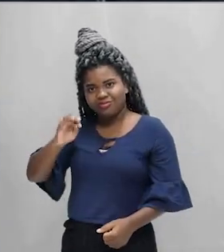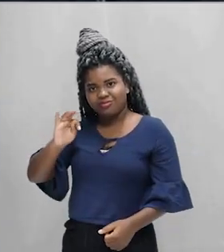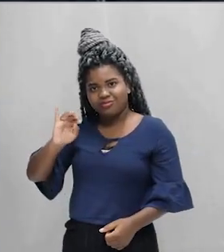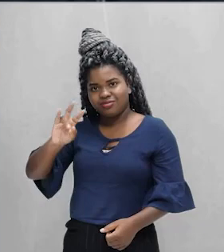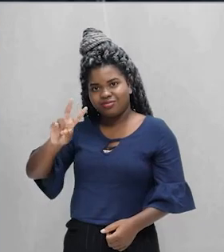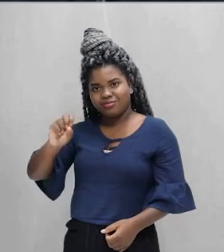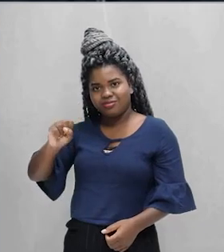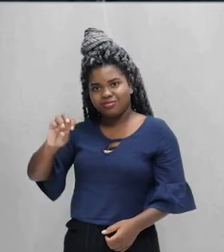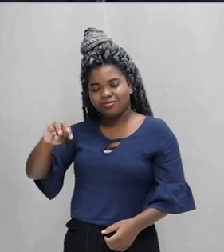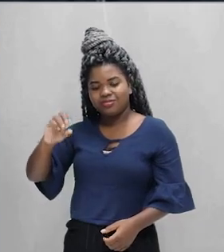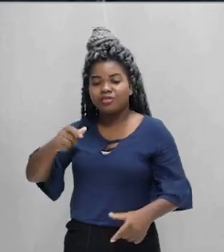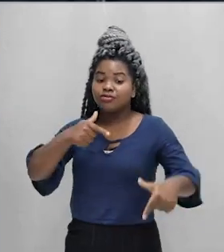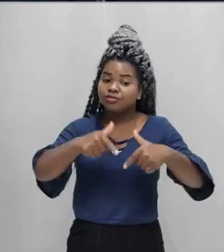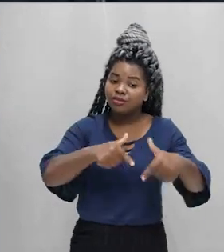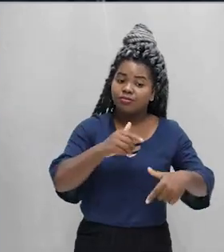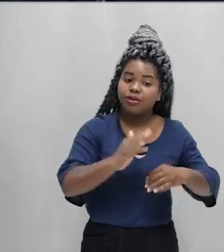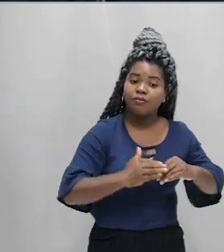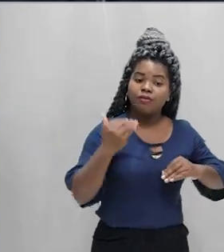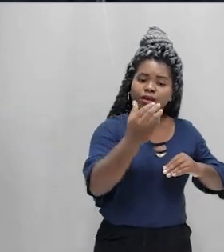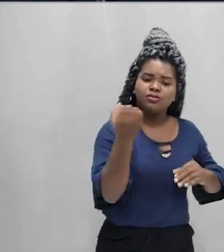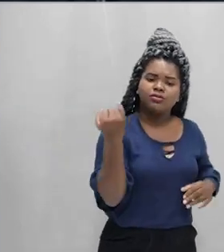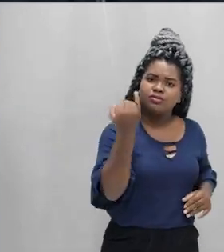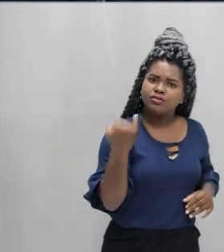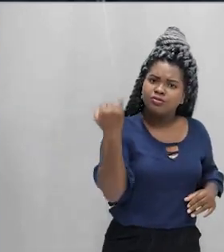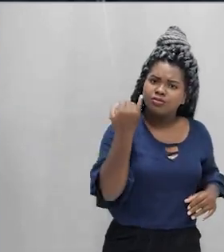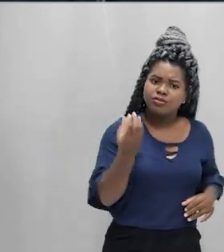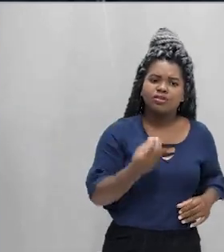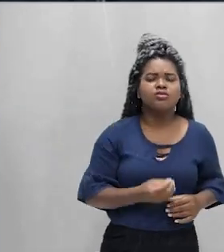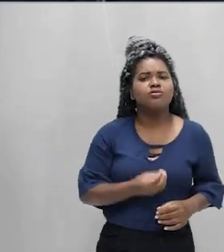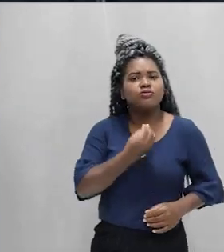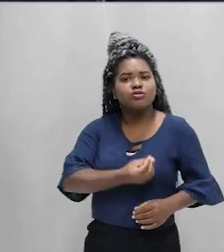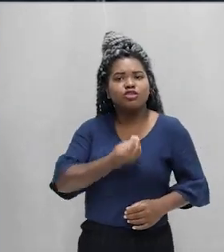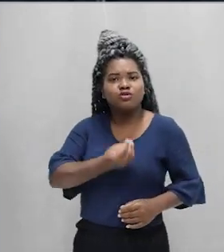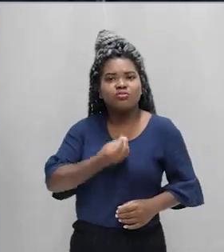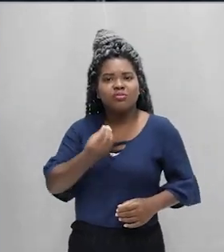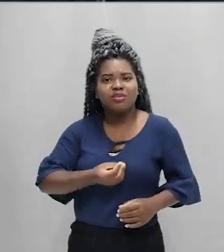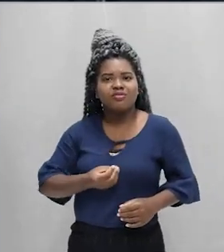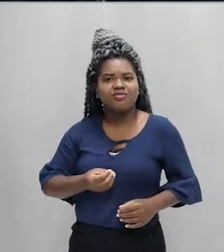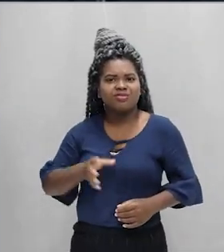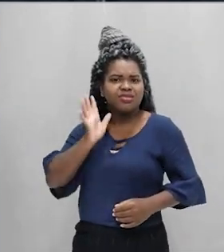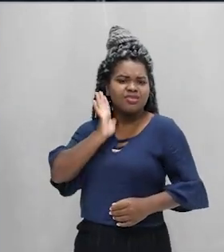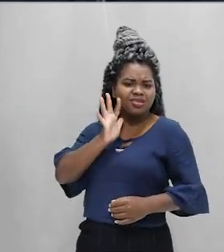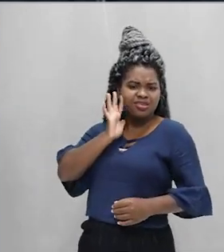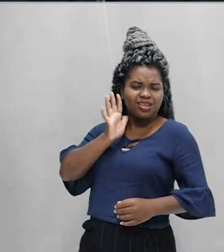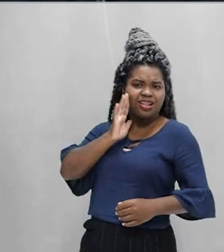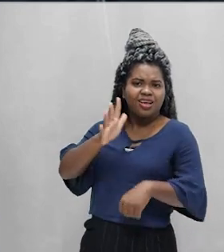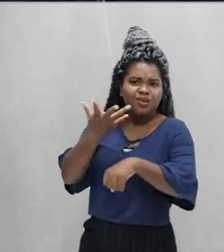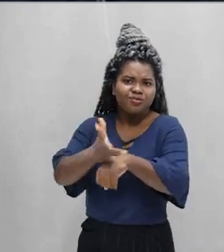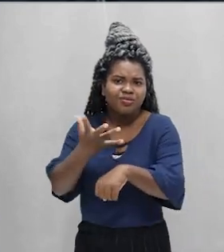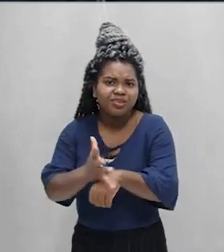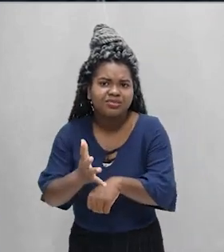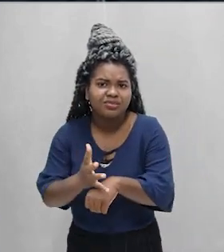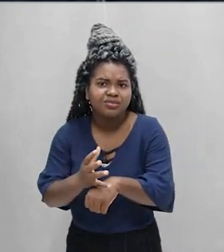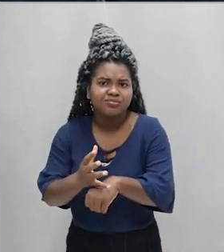trabalho passou a ser mais importante do que uma vida de prazeres? É algo a ser questionado agora, tá bom?